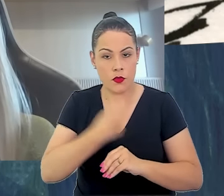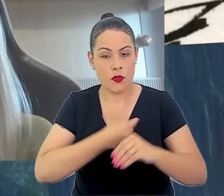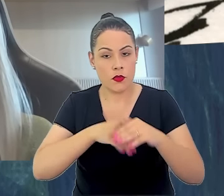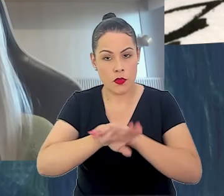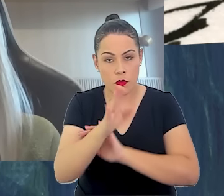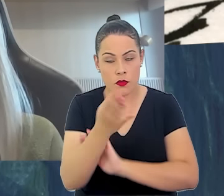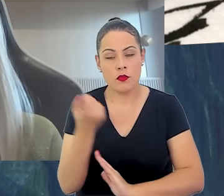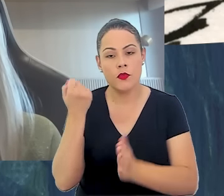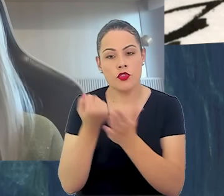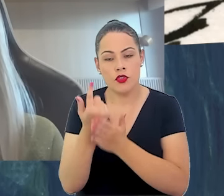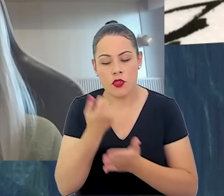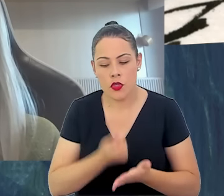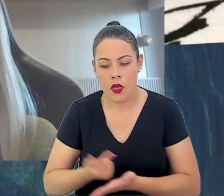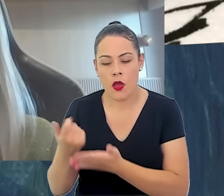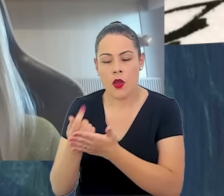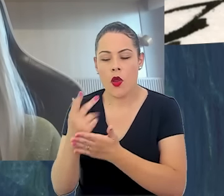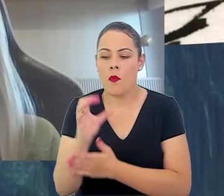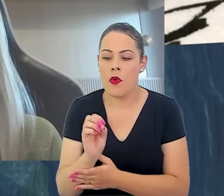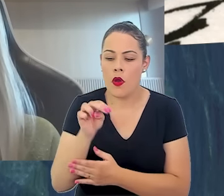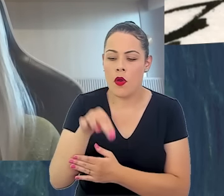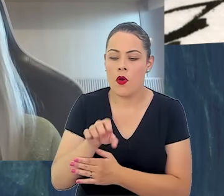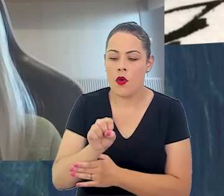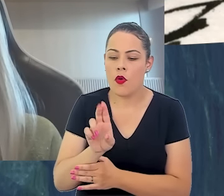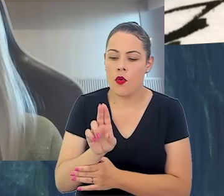nos nossos hábitos de consumo, na nossa